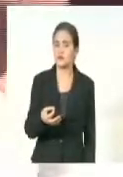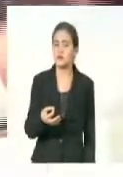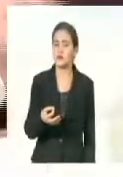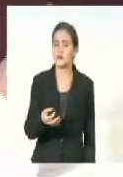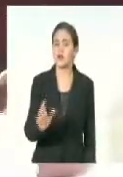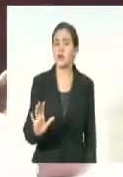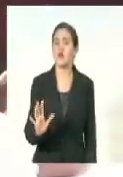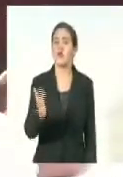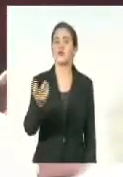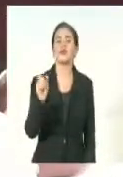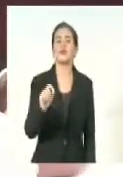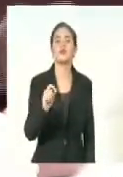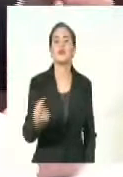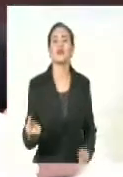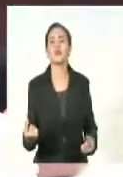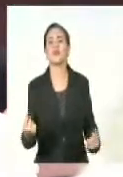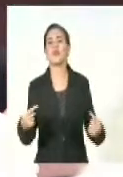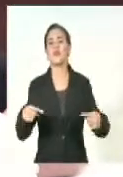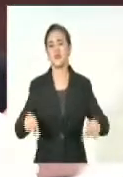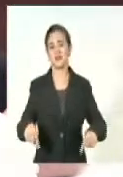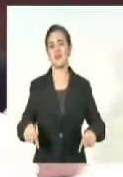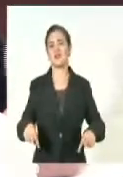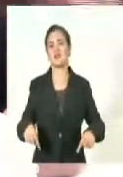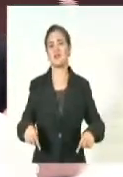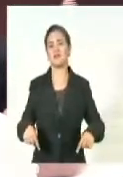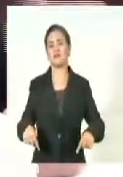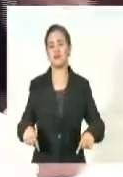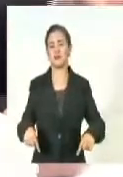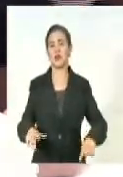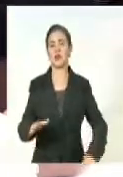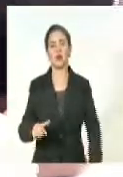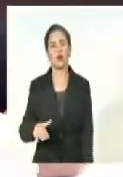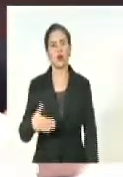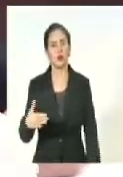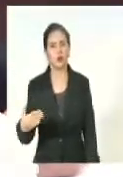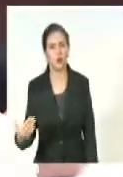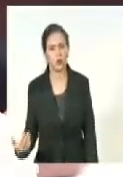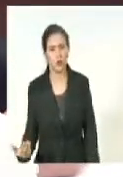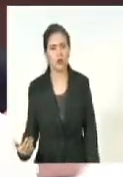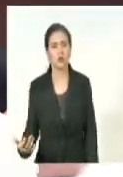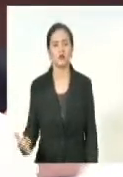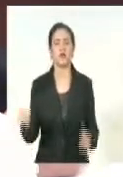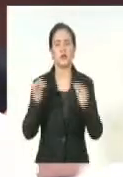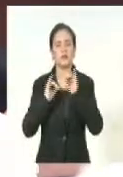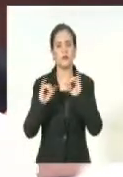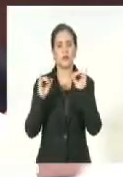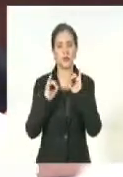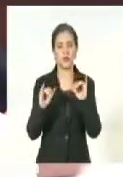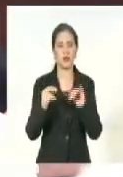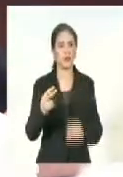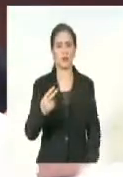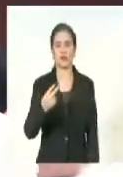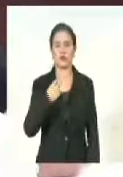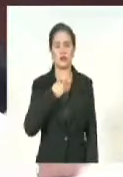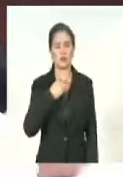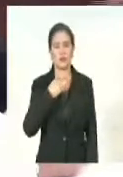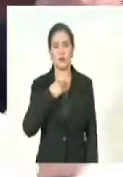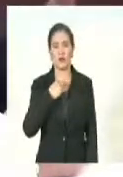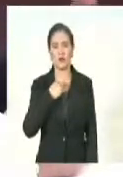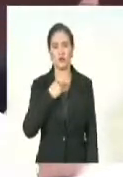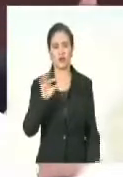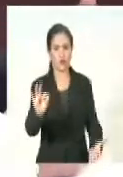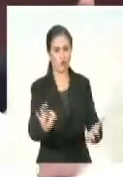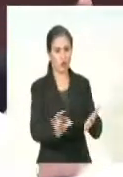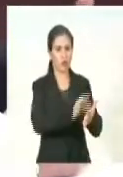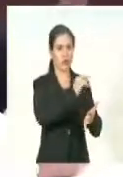extremamente invertida. Quando se fala em não nomear ficha suja, é